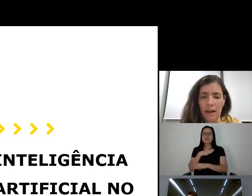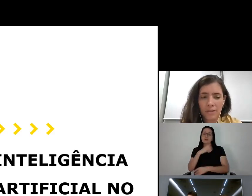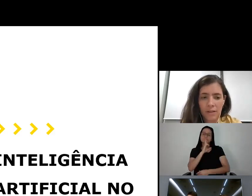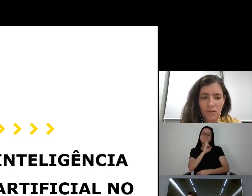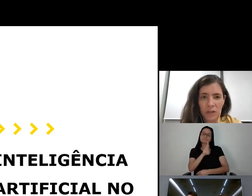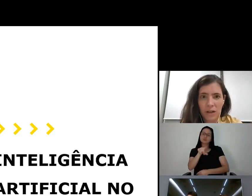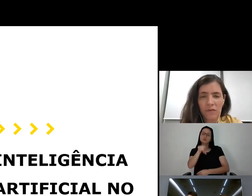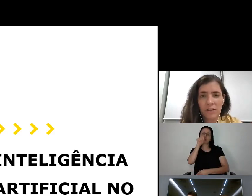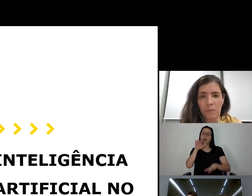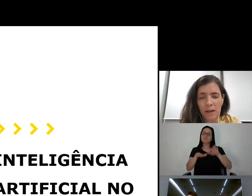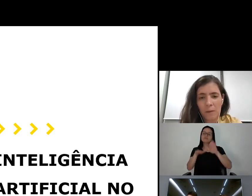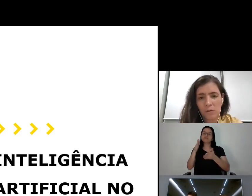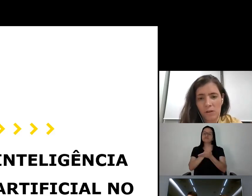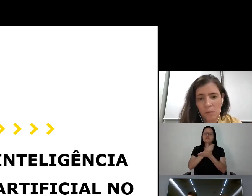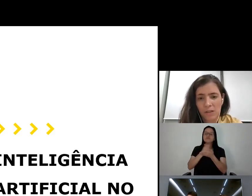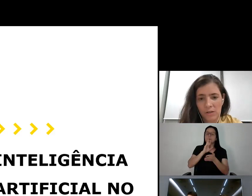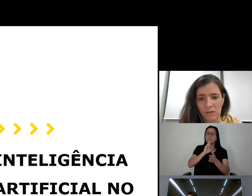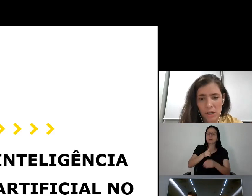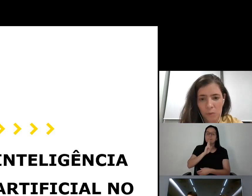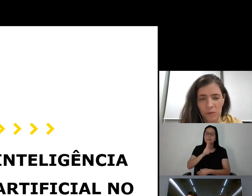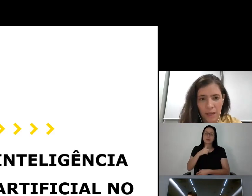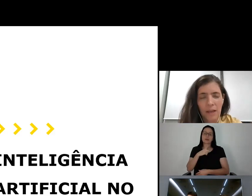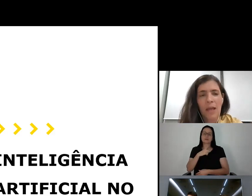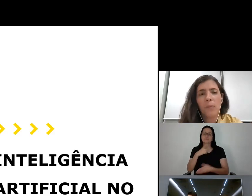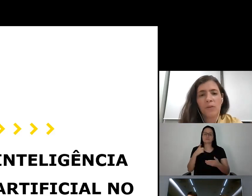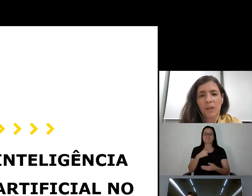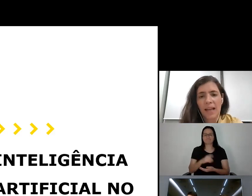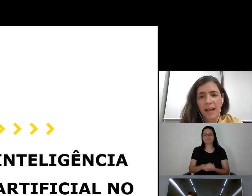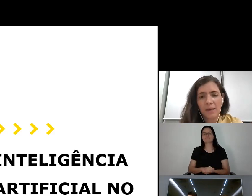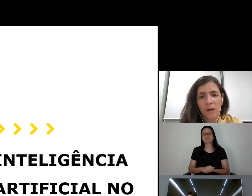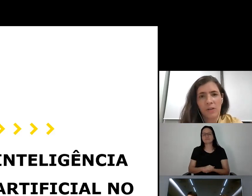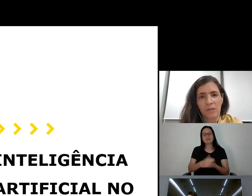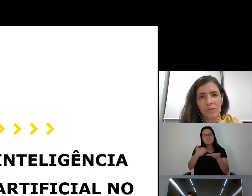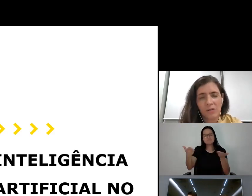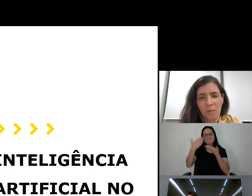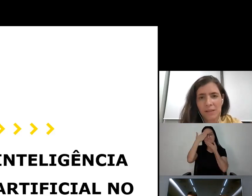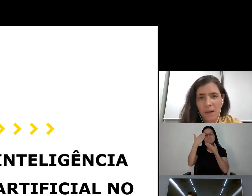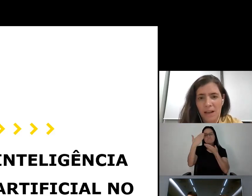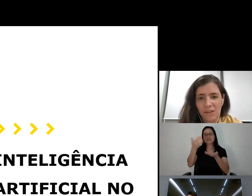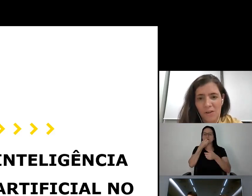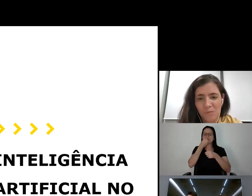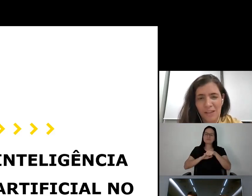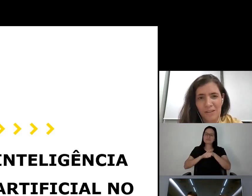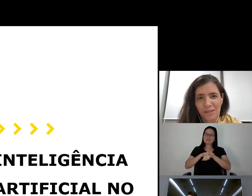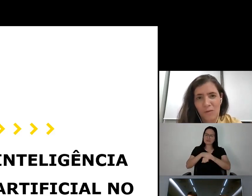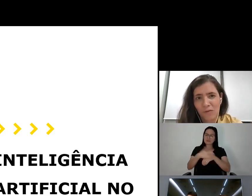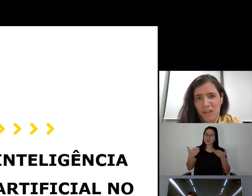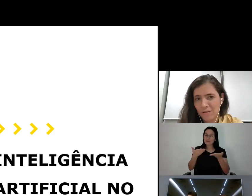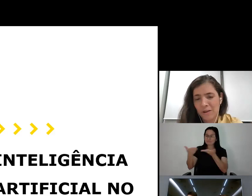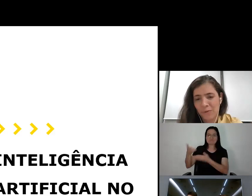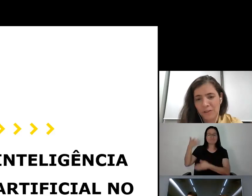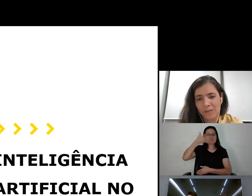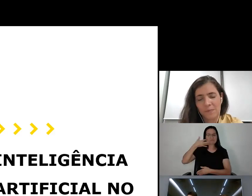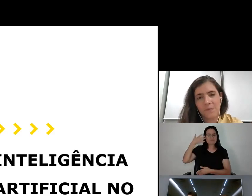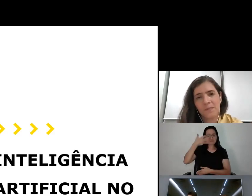selecionar as que sejam mais relevantes para os nossos palestrantes responderem. Muito obrigada, boa noite a todos e passo a palavra aos nossos palestrantes e